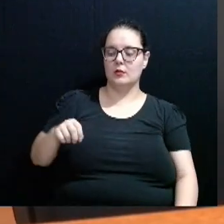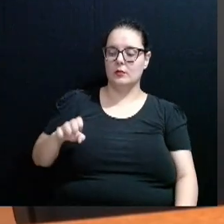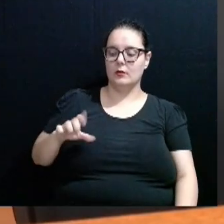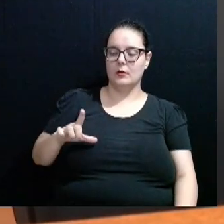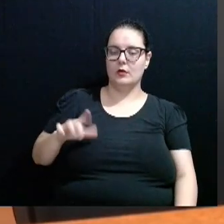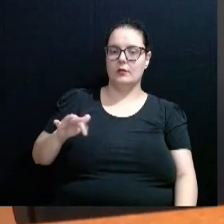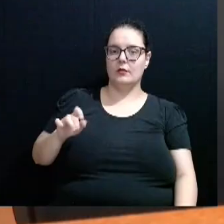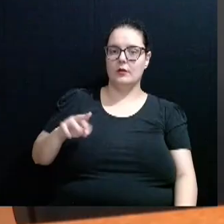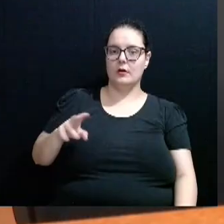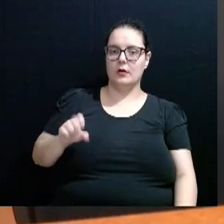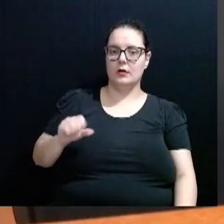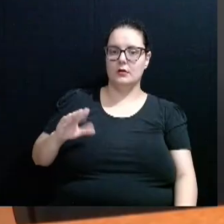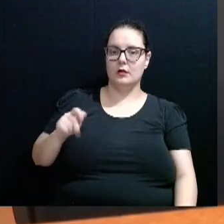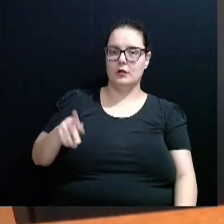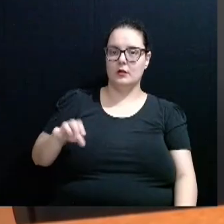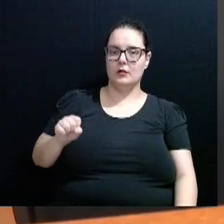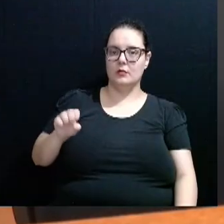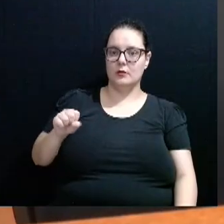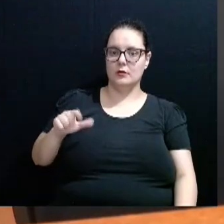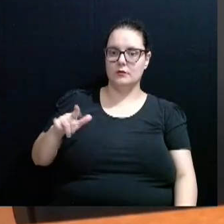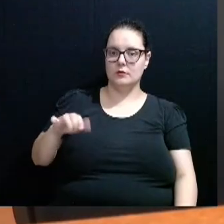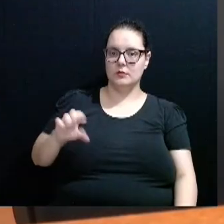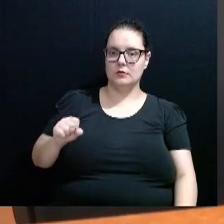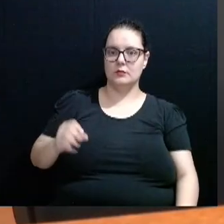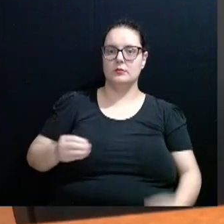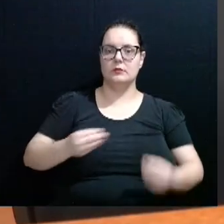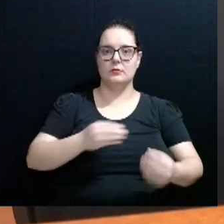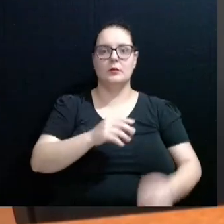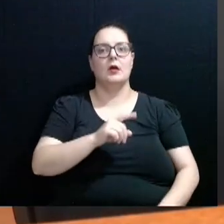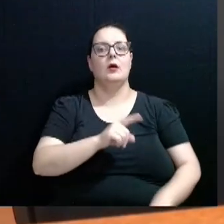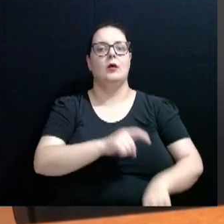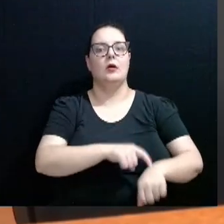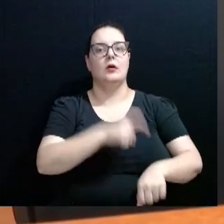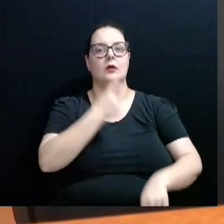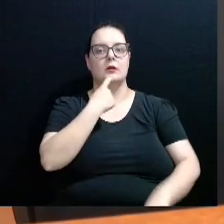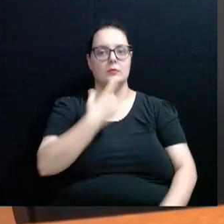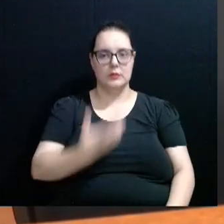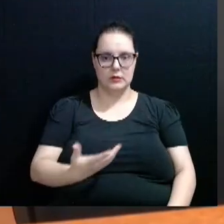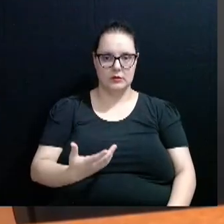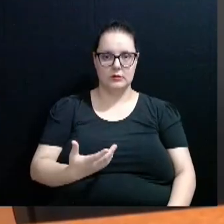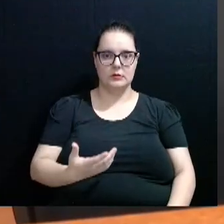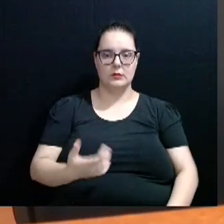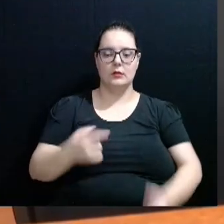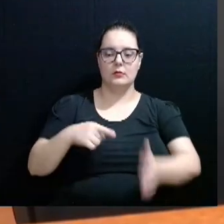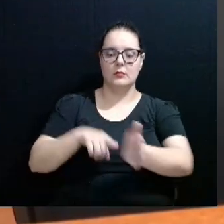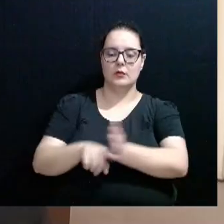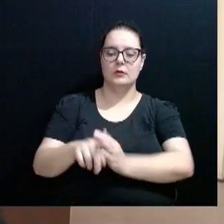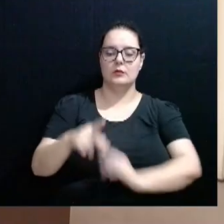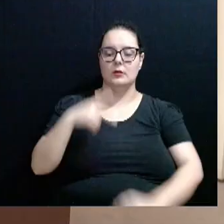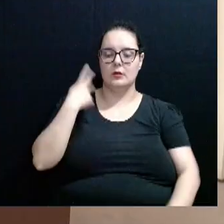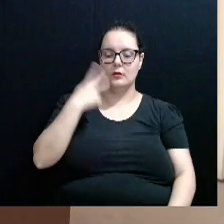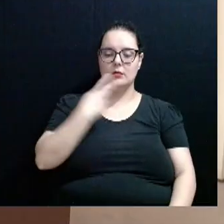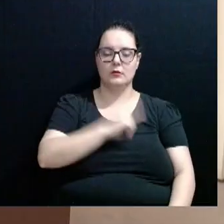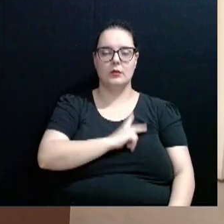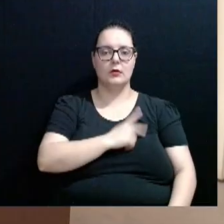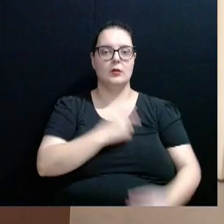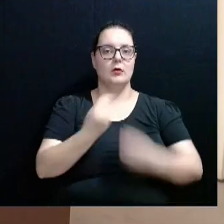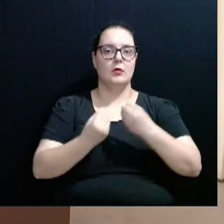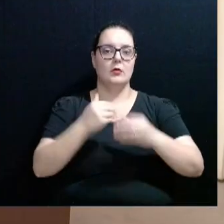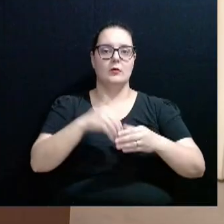Sales, Aurora Campinas. Eu gostaria de perguntar ao vereador Paulo Haddad como que a Vossa Excelência vota.